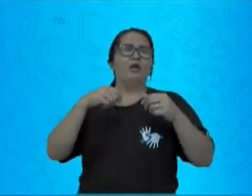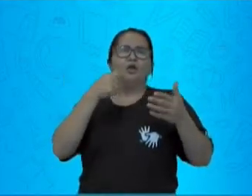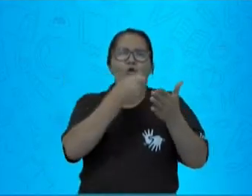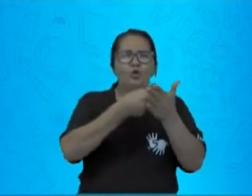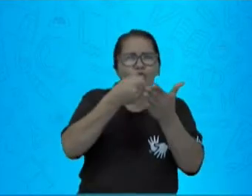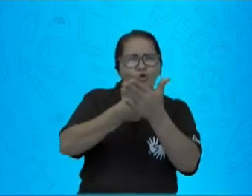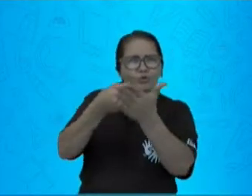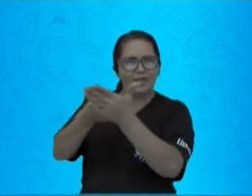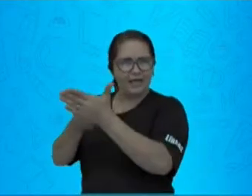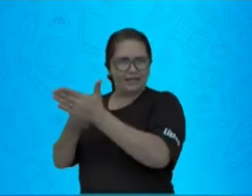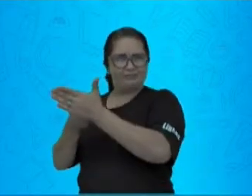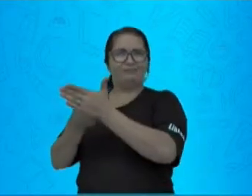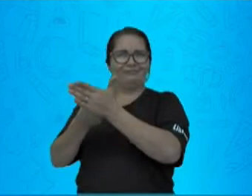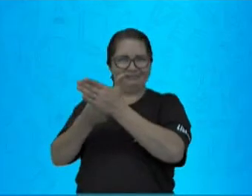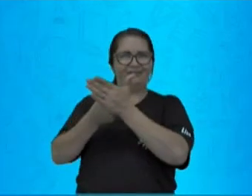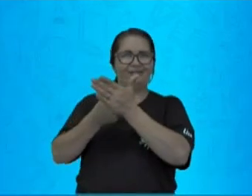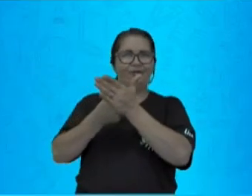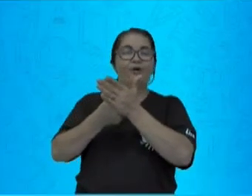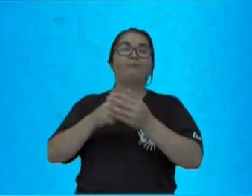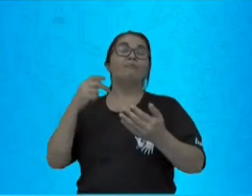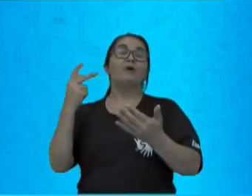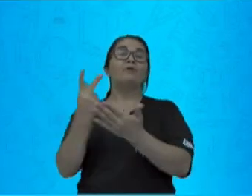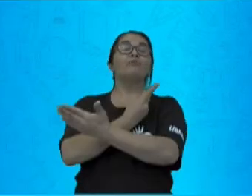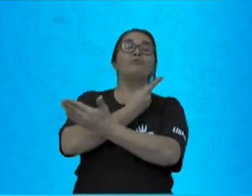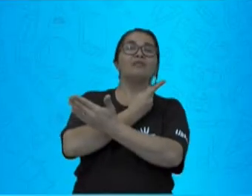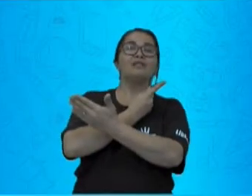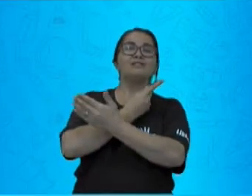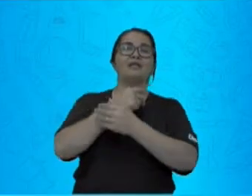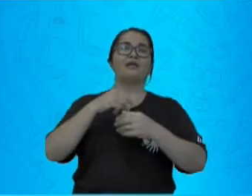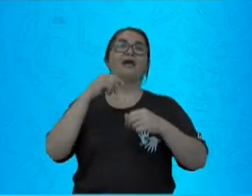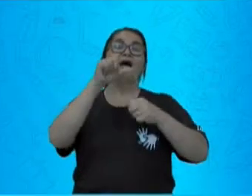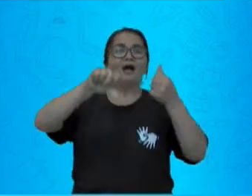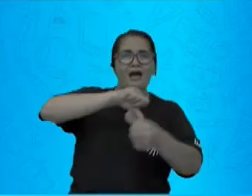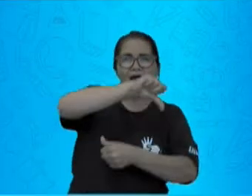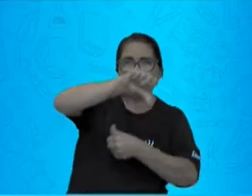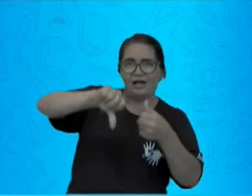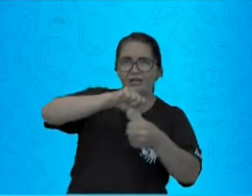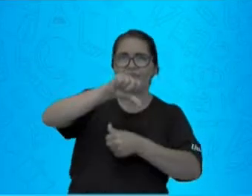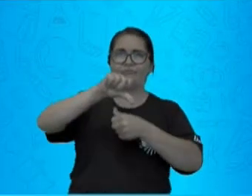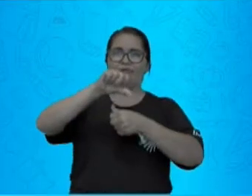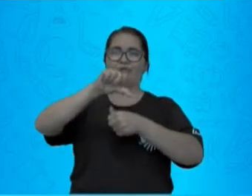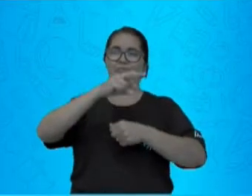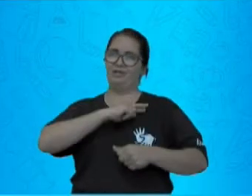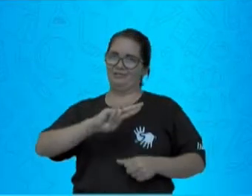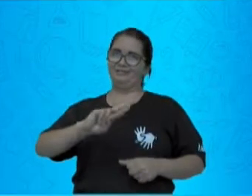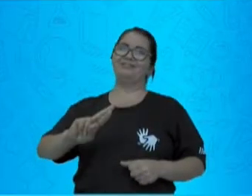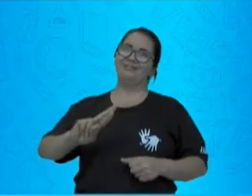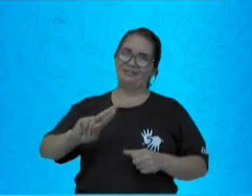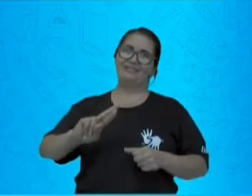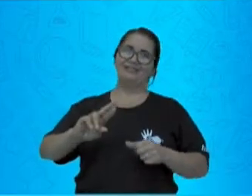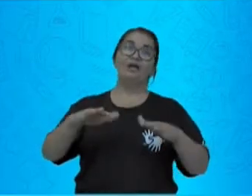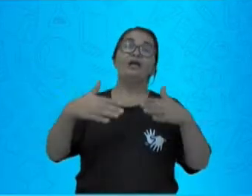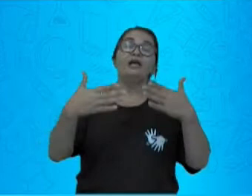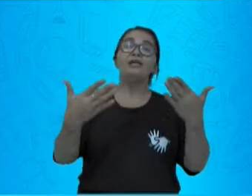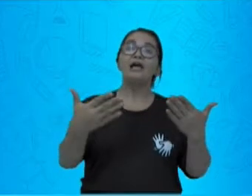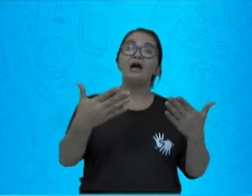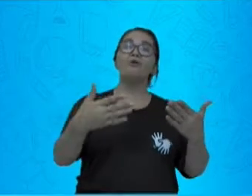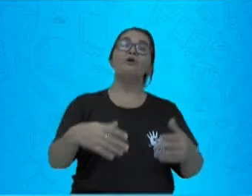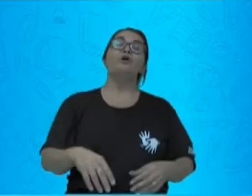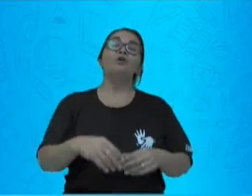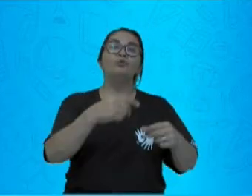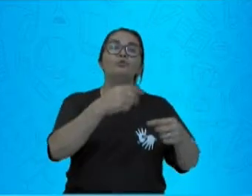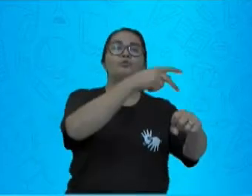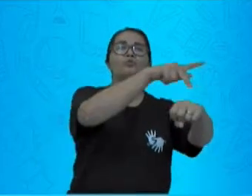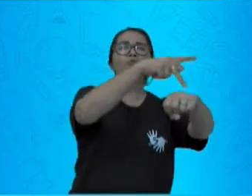A reforma religiosa. Os luteranos estabeleceram no norte da Alemanha e nos países